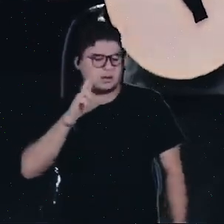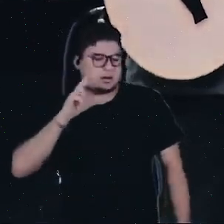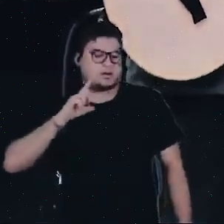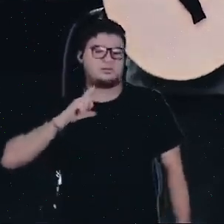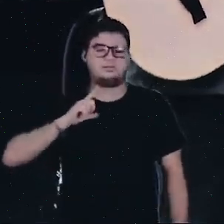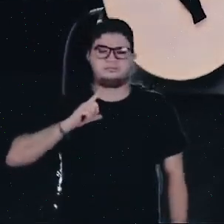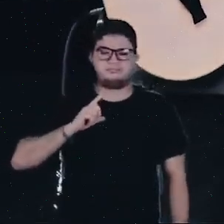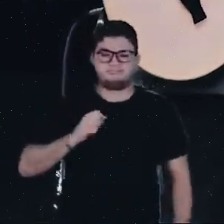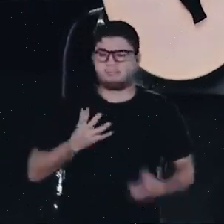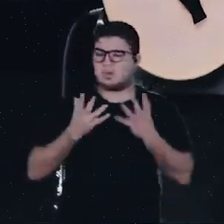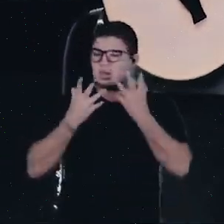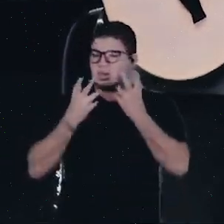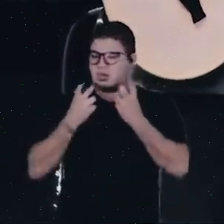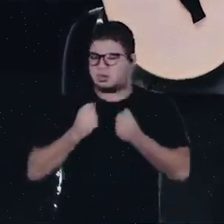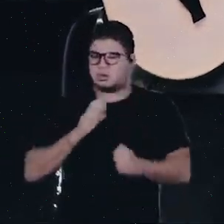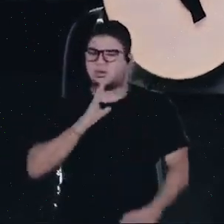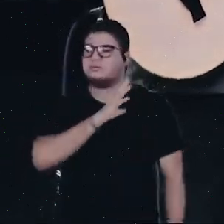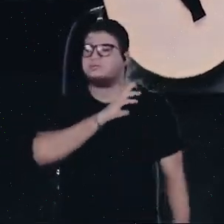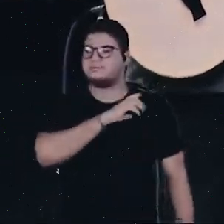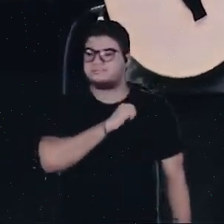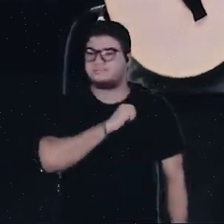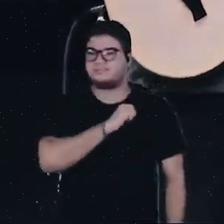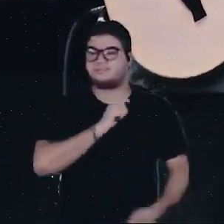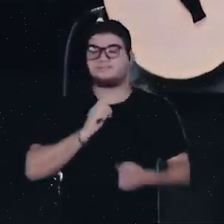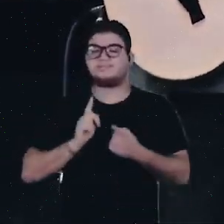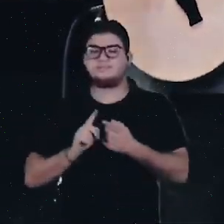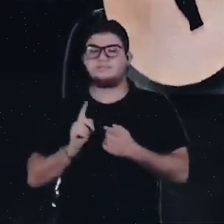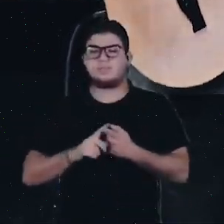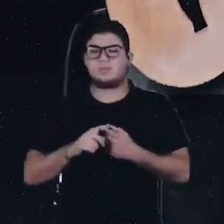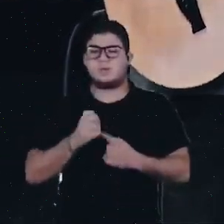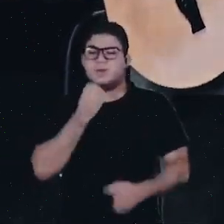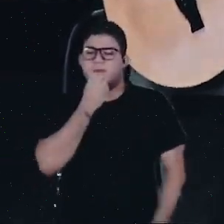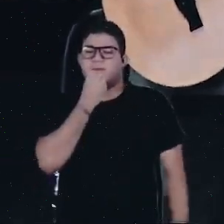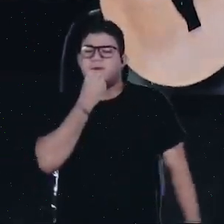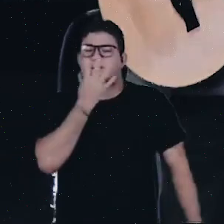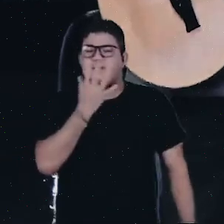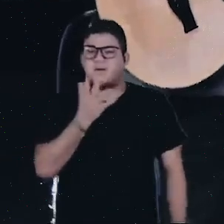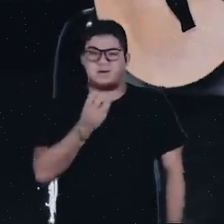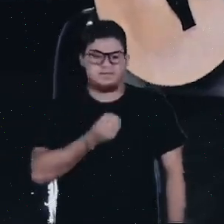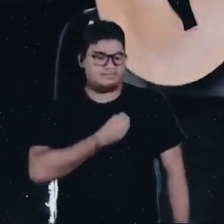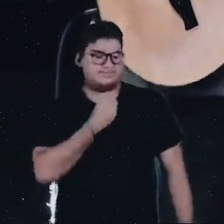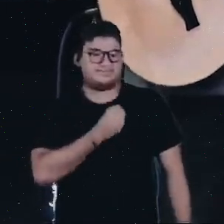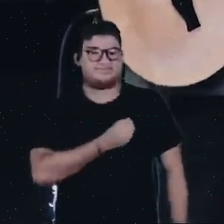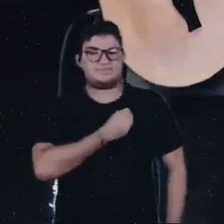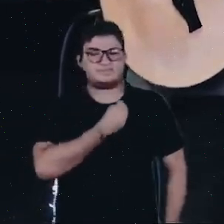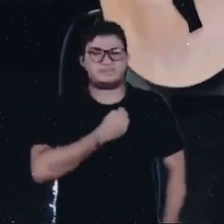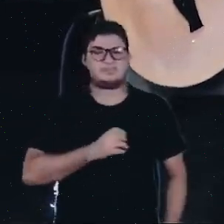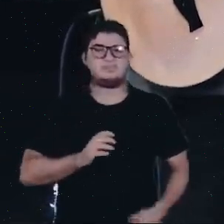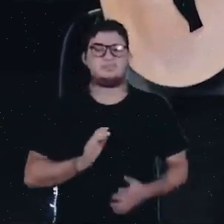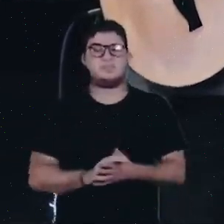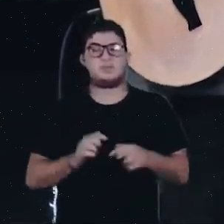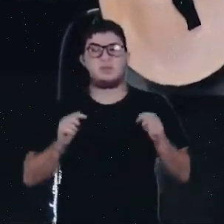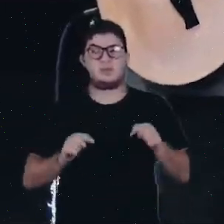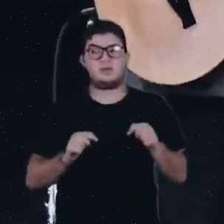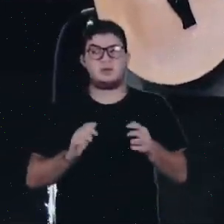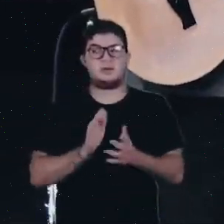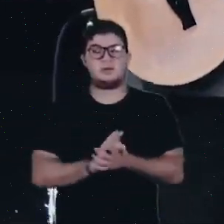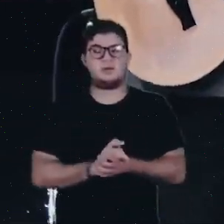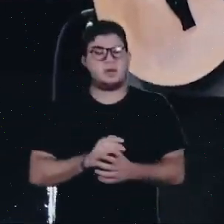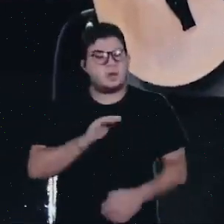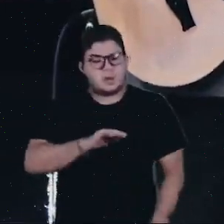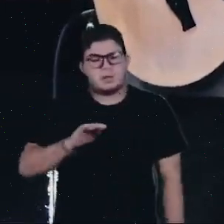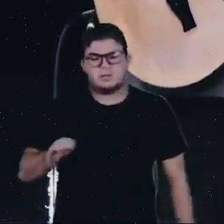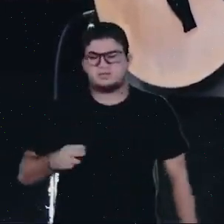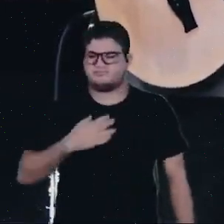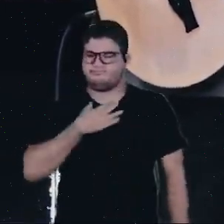ele nos aceitou. Por quê? Porque isso faz bem para a nossa autoestima. Quem aqui, quando era meninote,